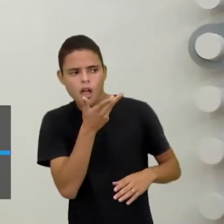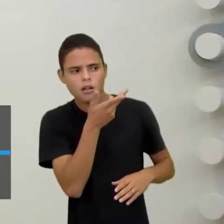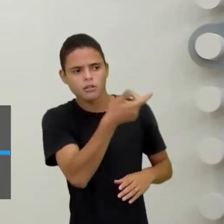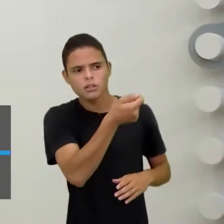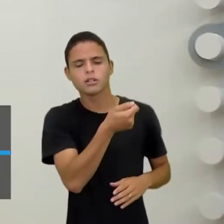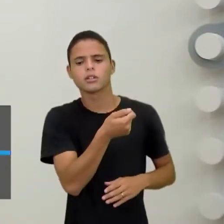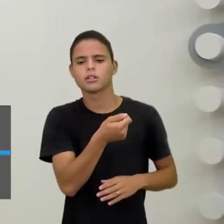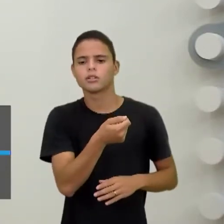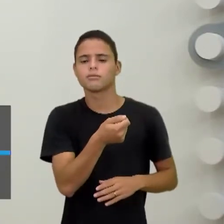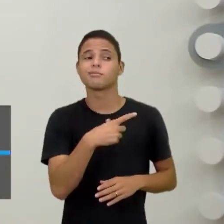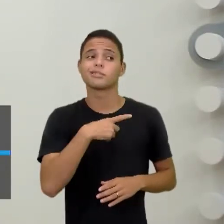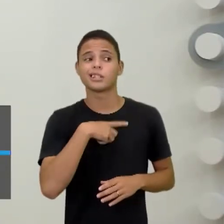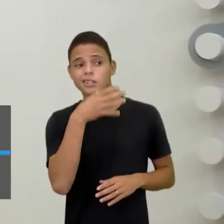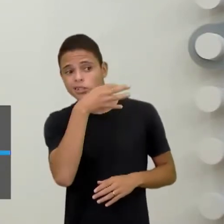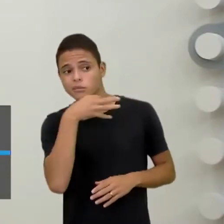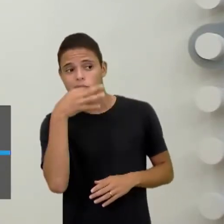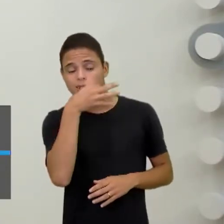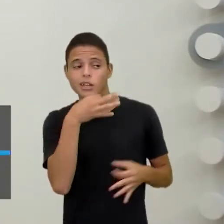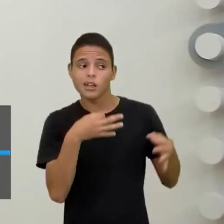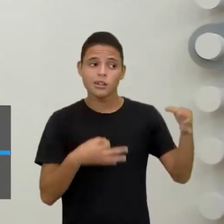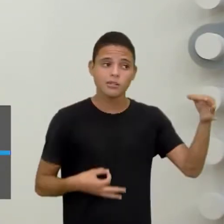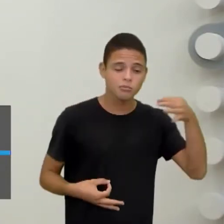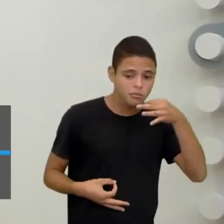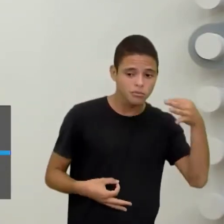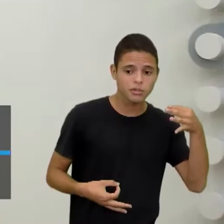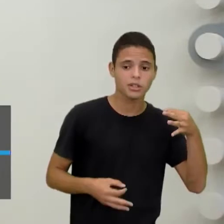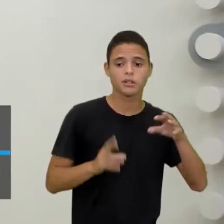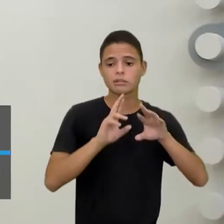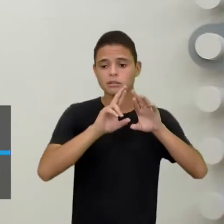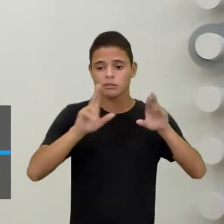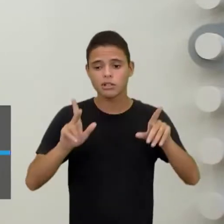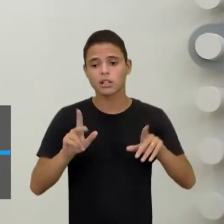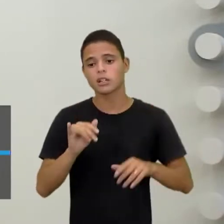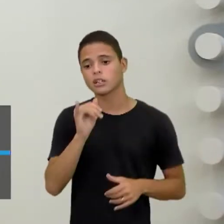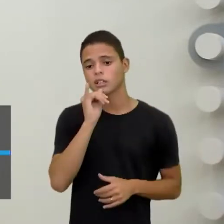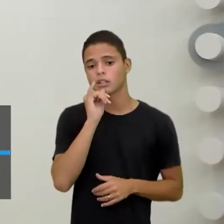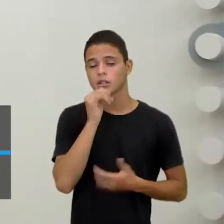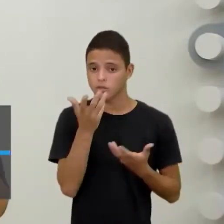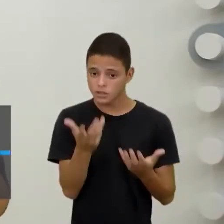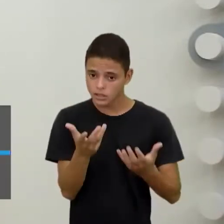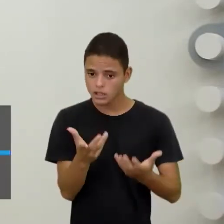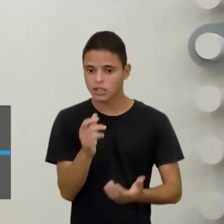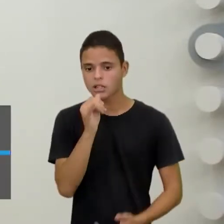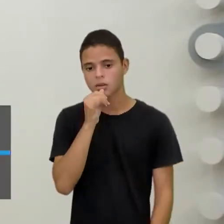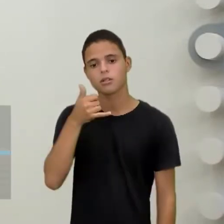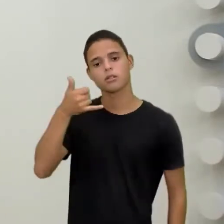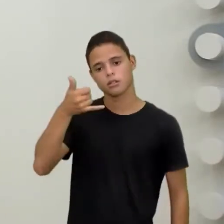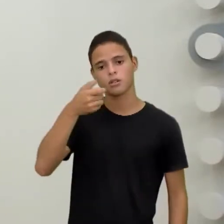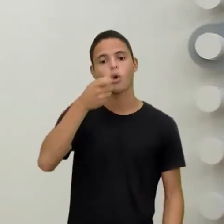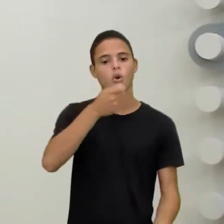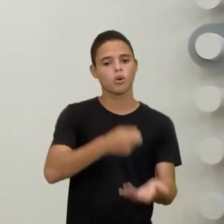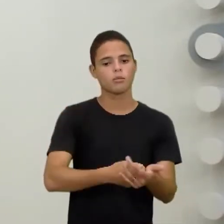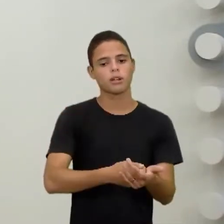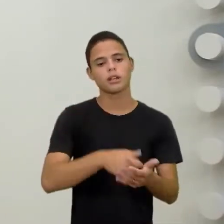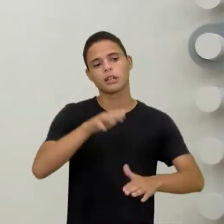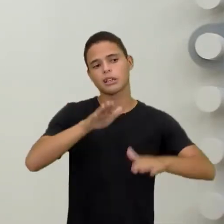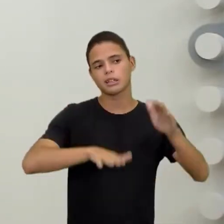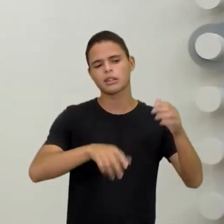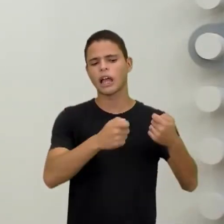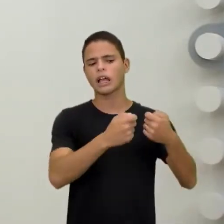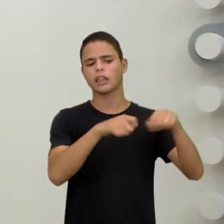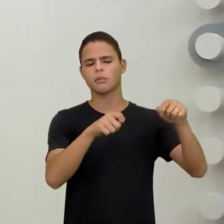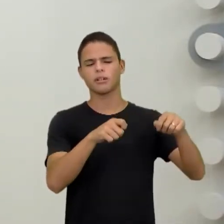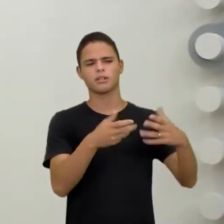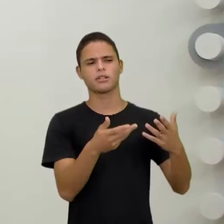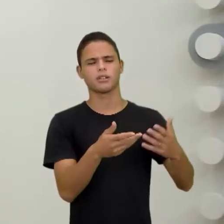que envolve mais de um ponto de vista. Foi o que eu falei para vocês. Olha, você quer trocar, você comprou esse aparelho celular que veio quebrado. Você